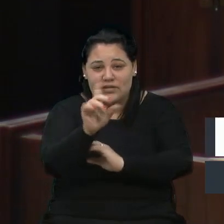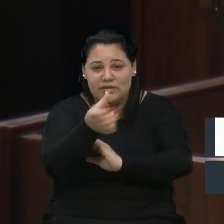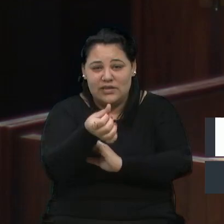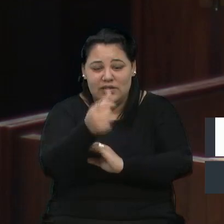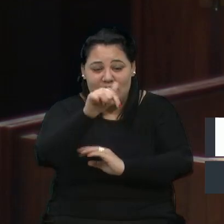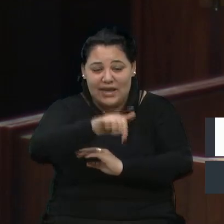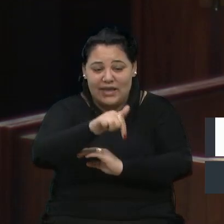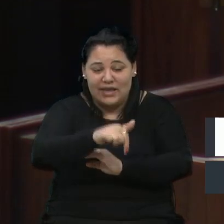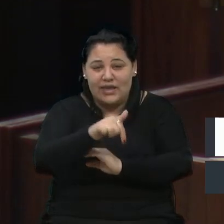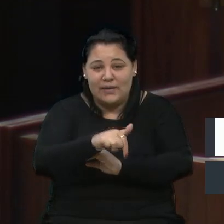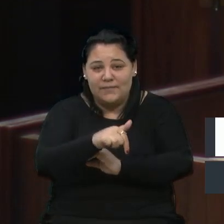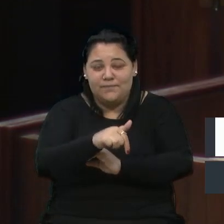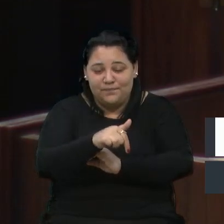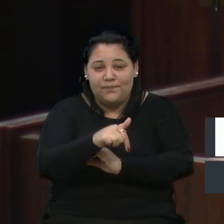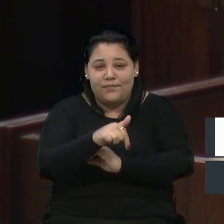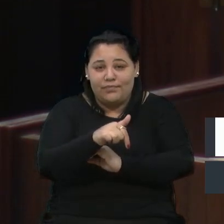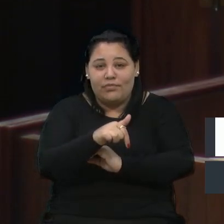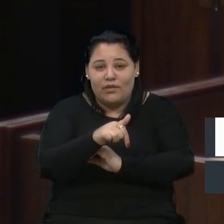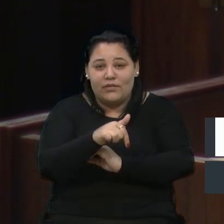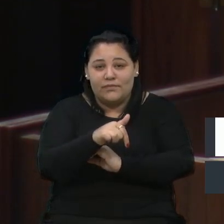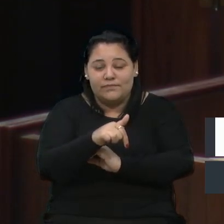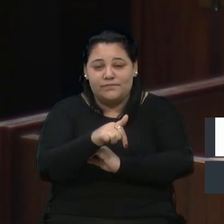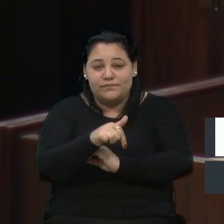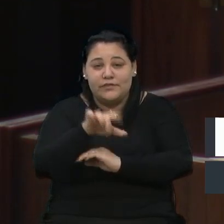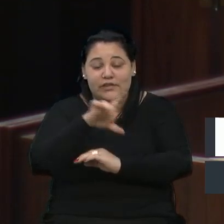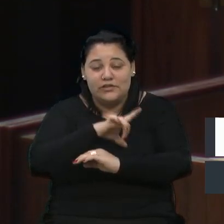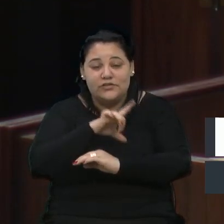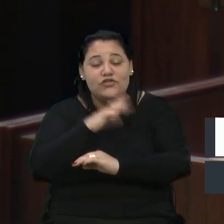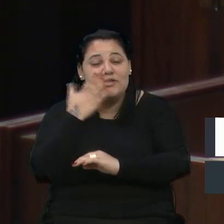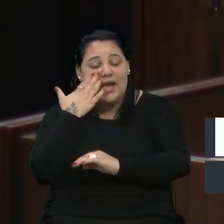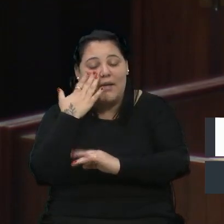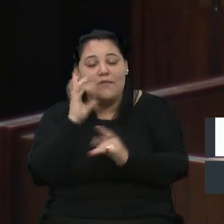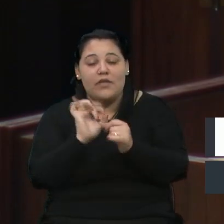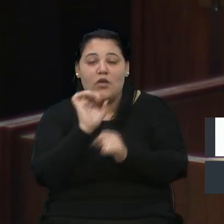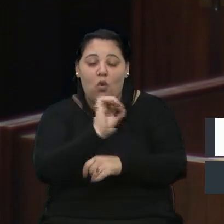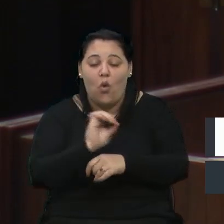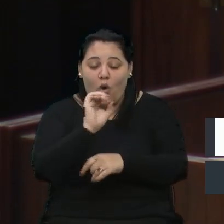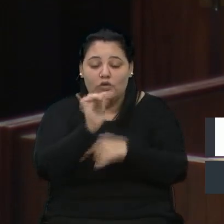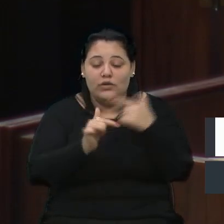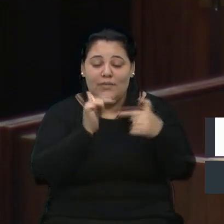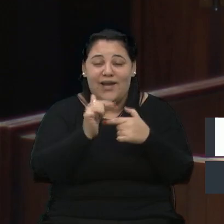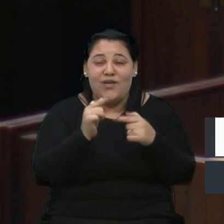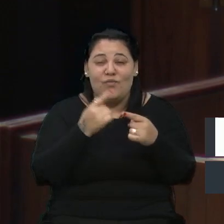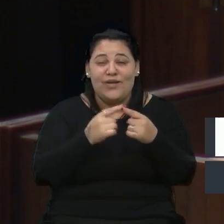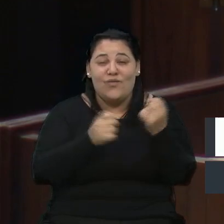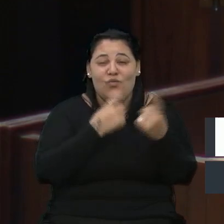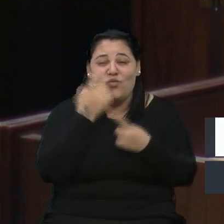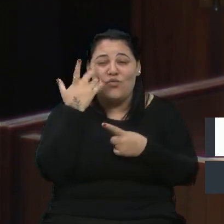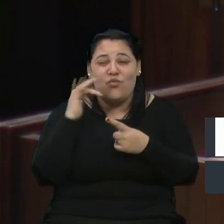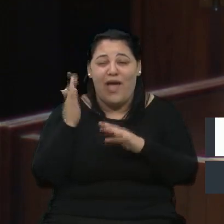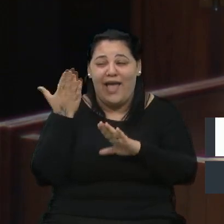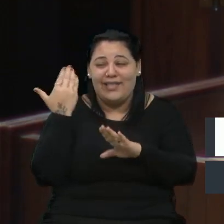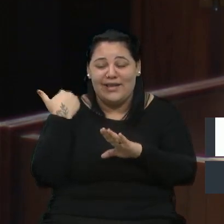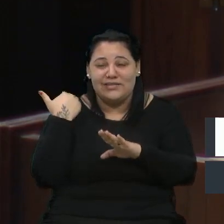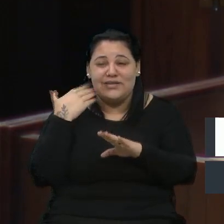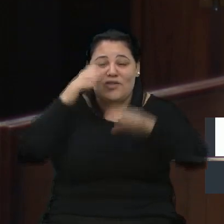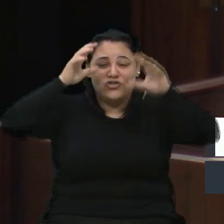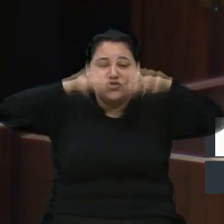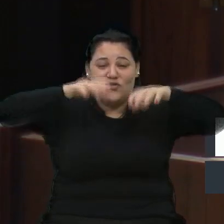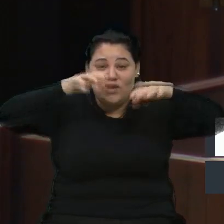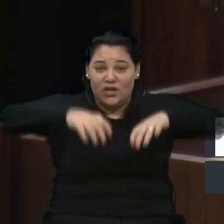fazendo um bom trabalho. Dia atrás estava chovendo, estavam tapando buraco mesmo com chuva,